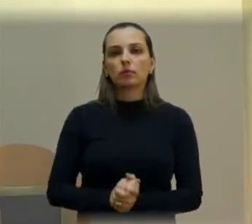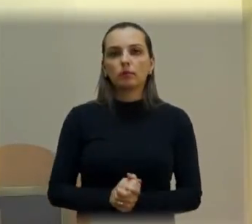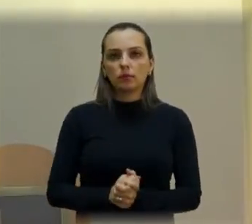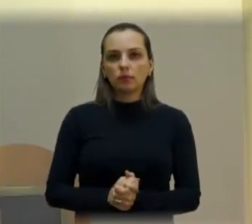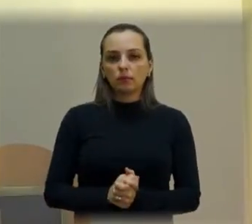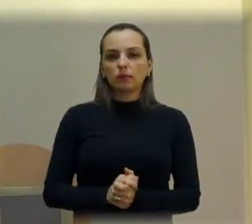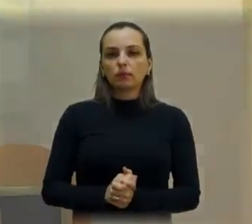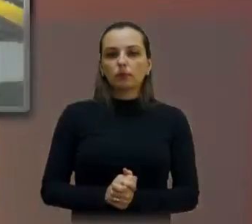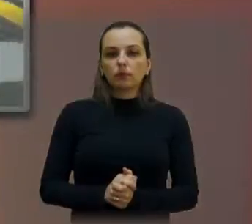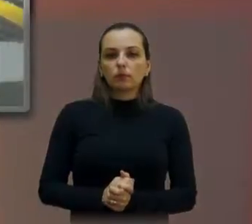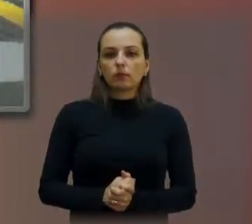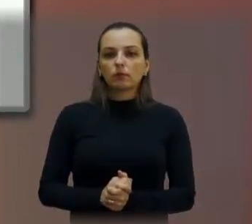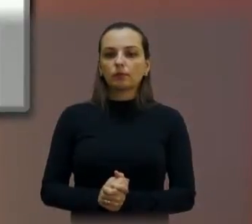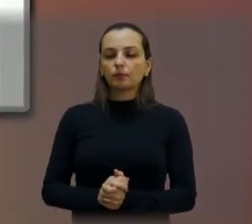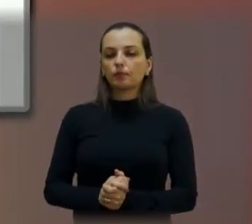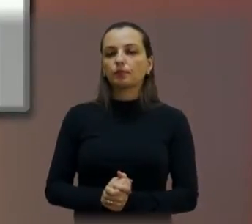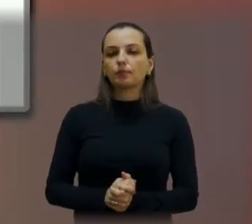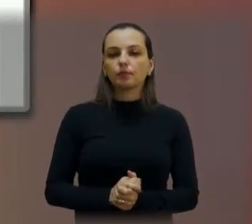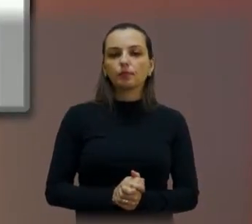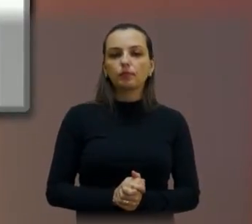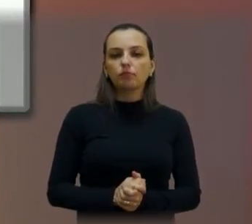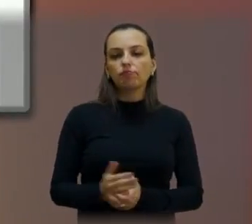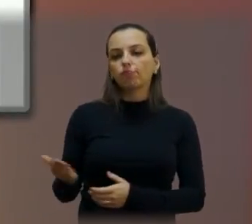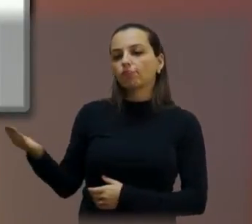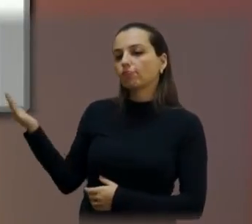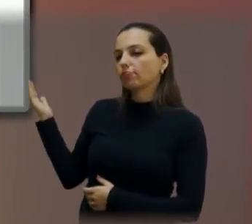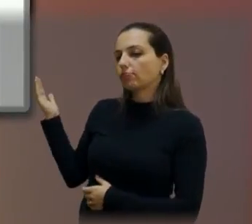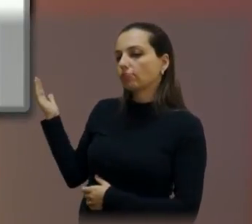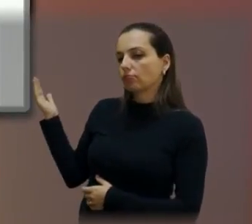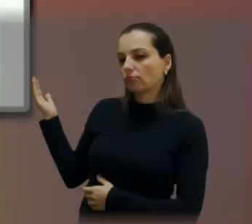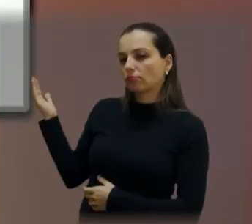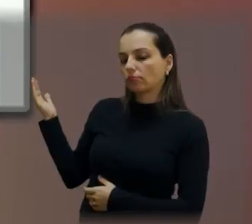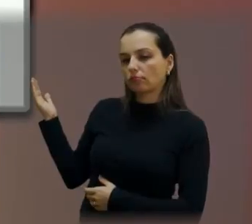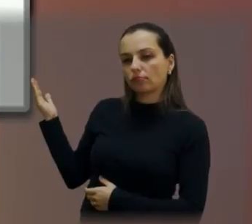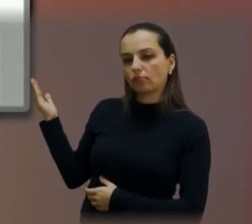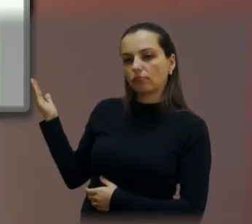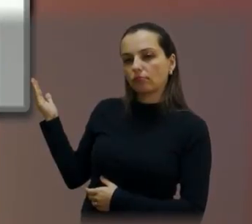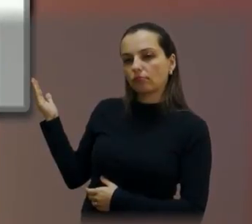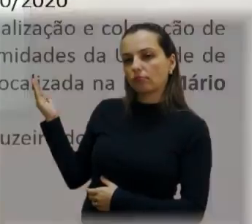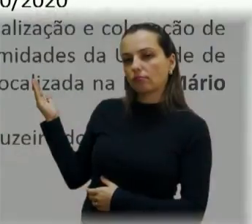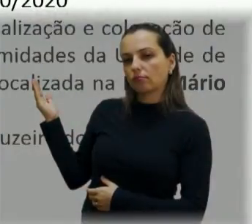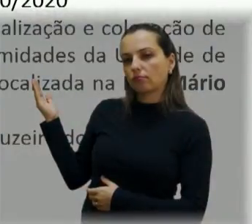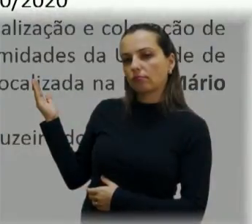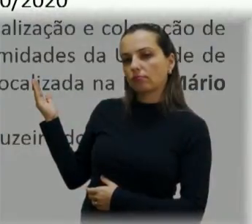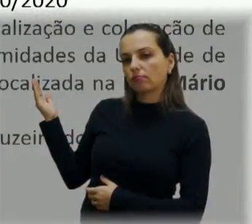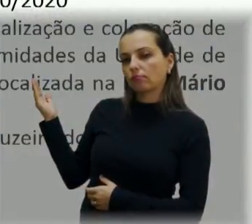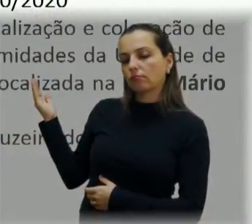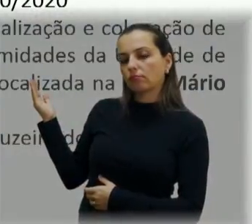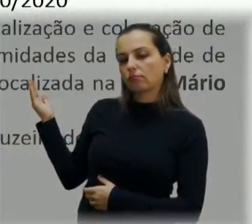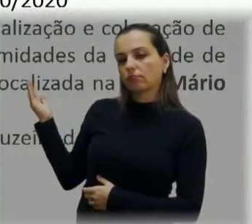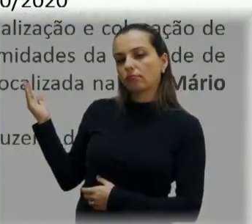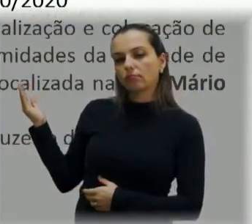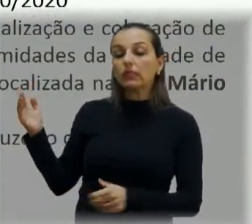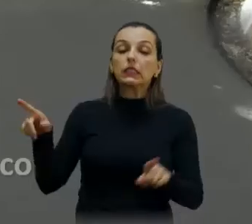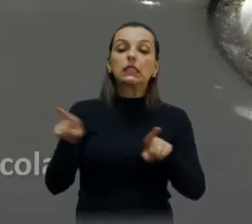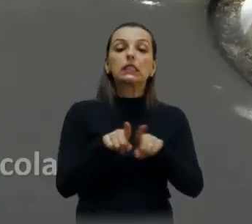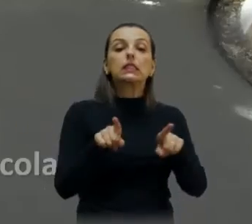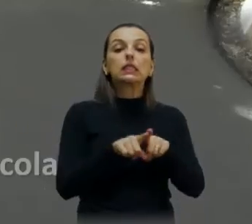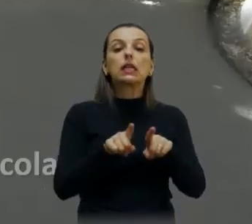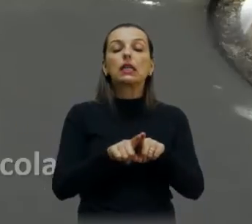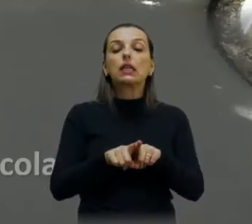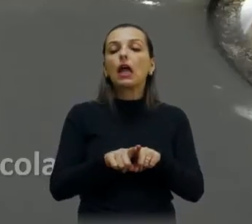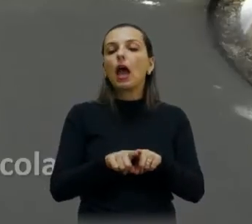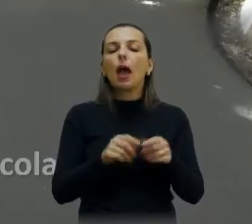fotos, obrigada, Mari. A próxima indicação vocês vão ver também que também é melhoria na sinalização, colocação de placas nas proximidades